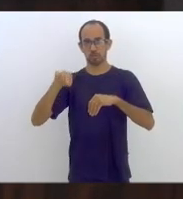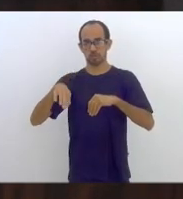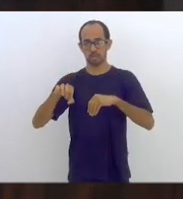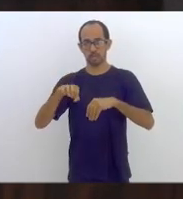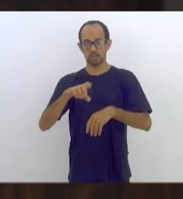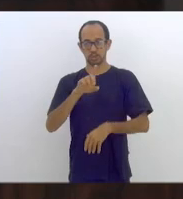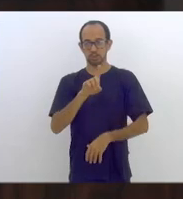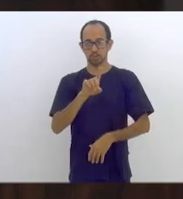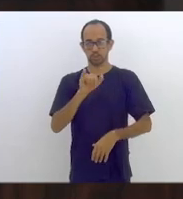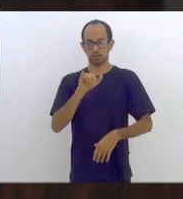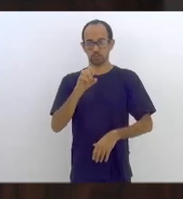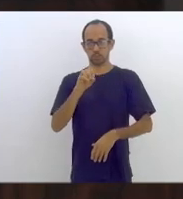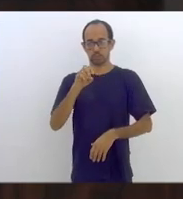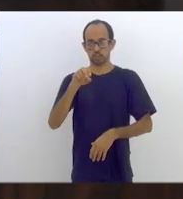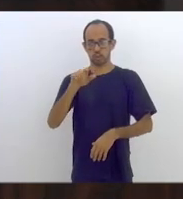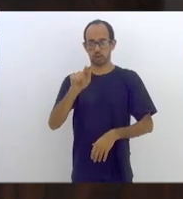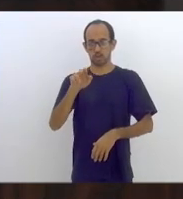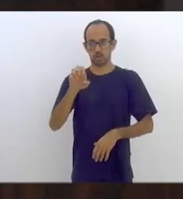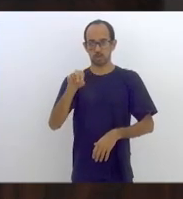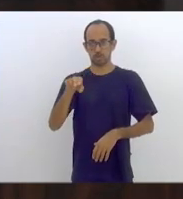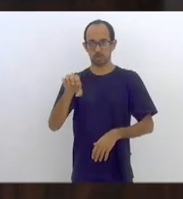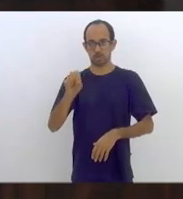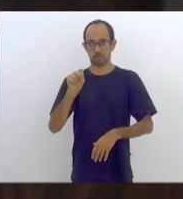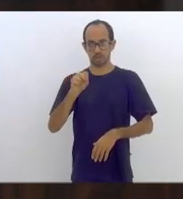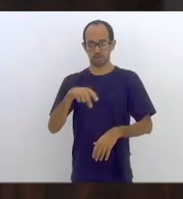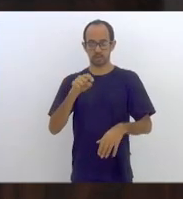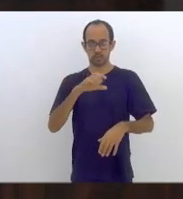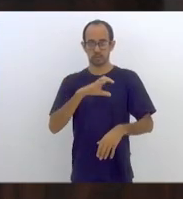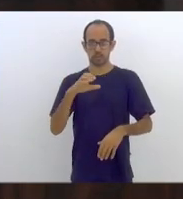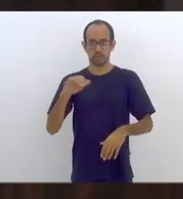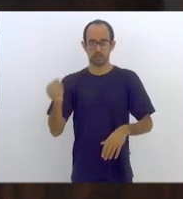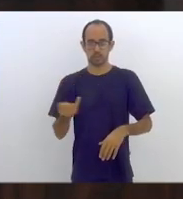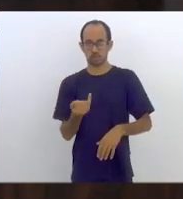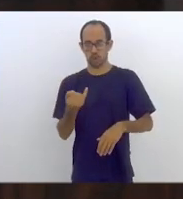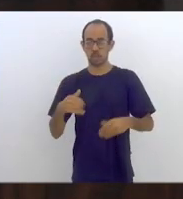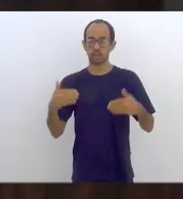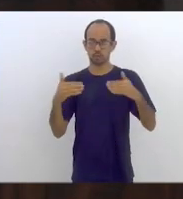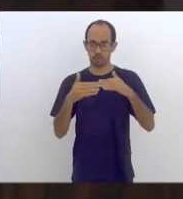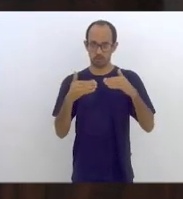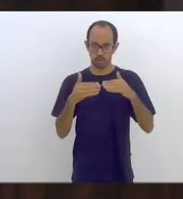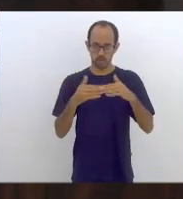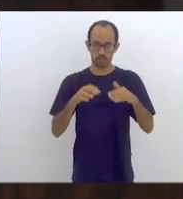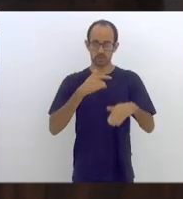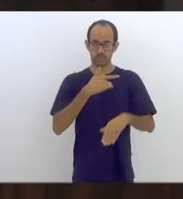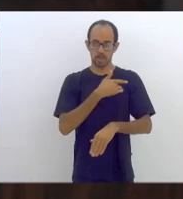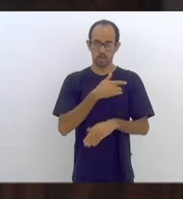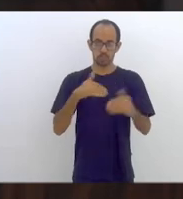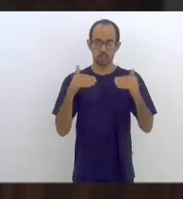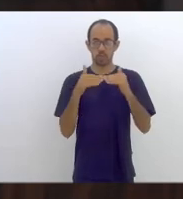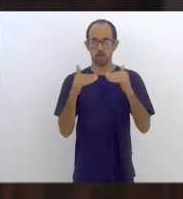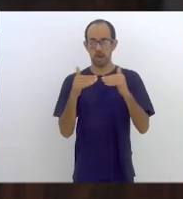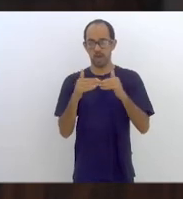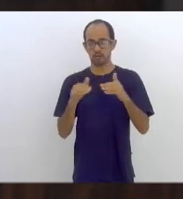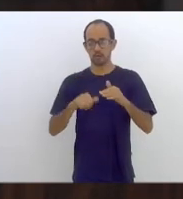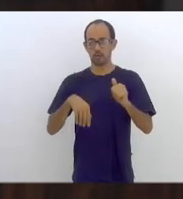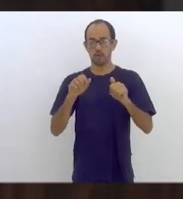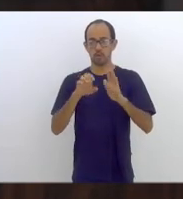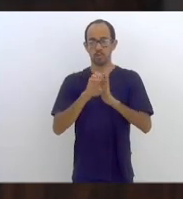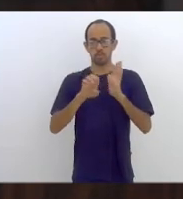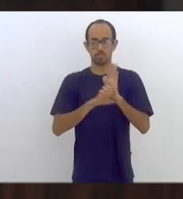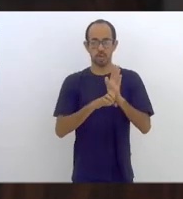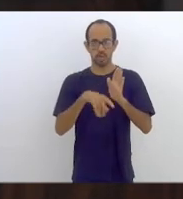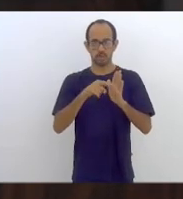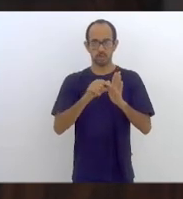pareceres na comissão de condição pela condicionalidade com emendas saúde favorável de orçamento favorável relatores